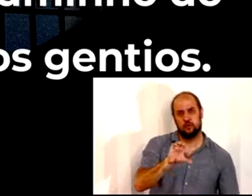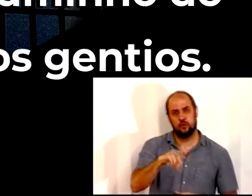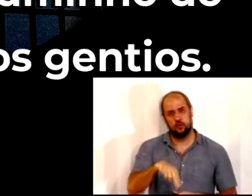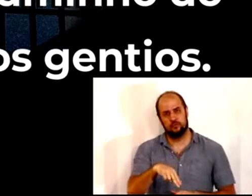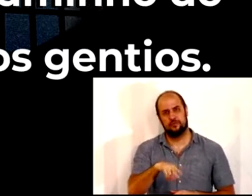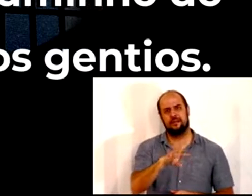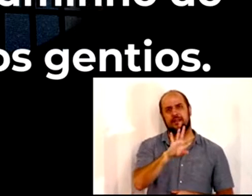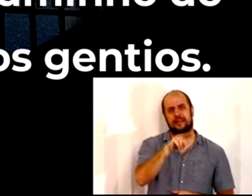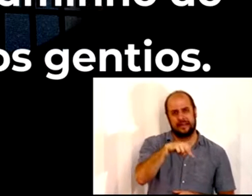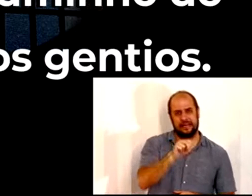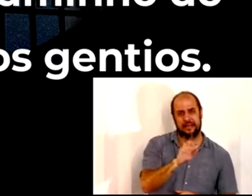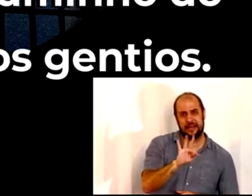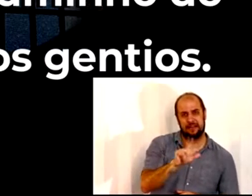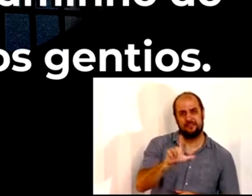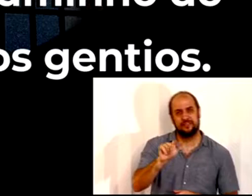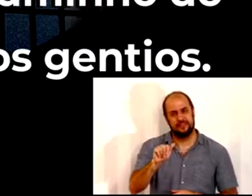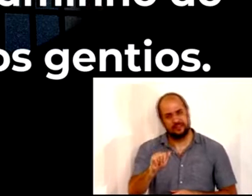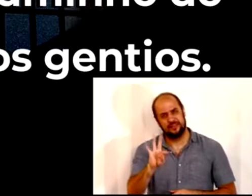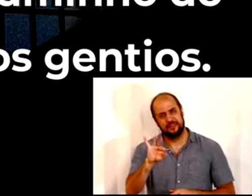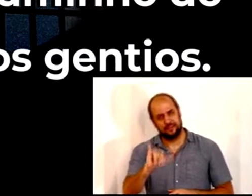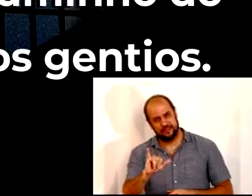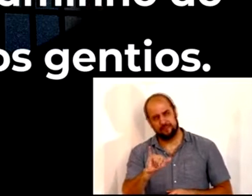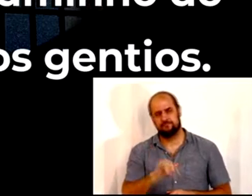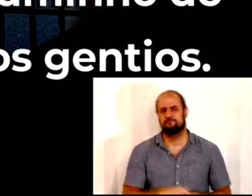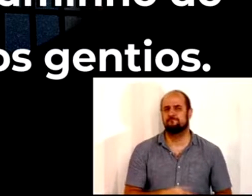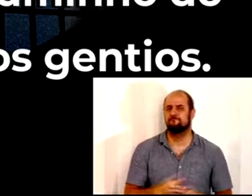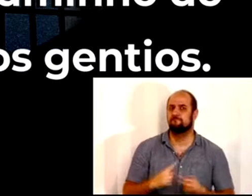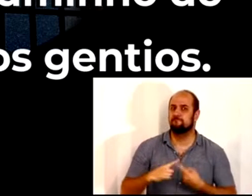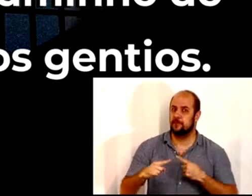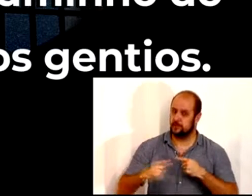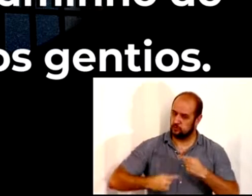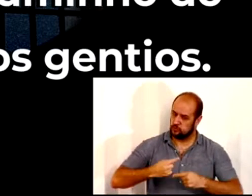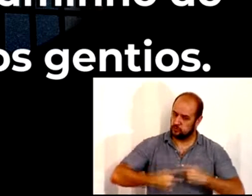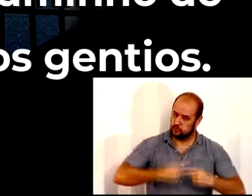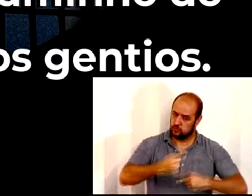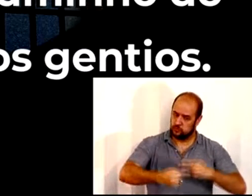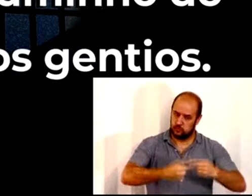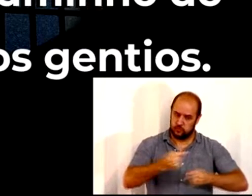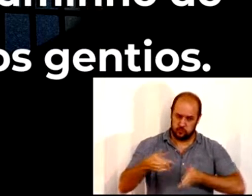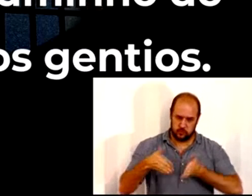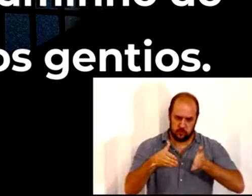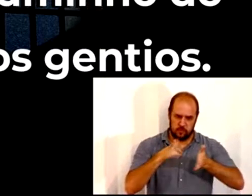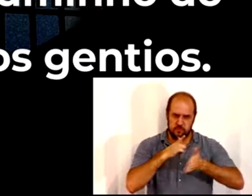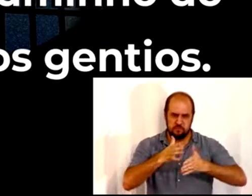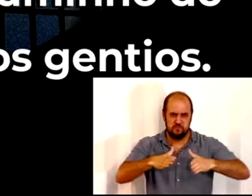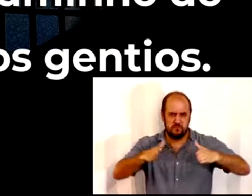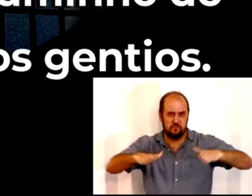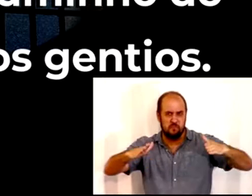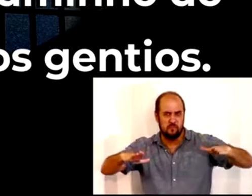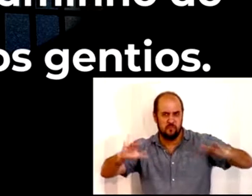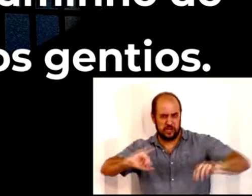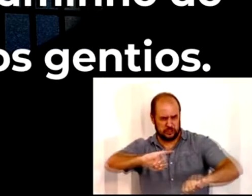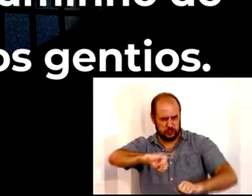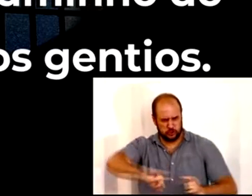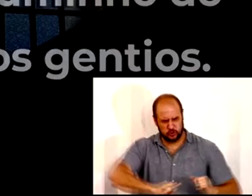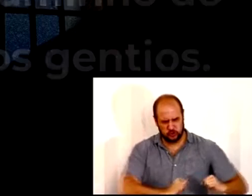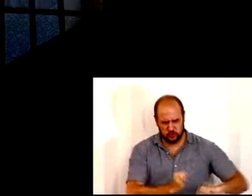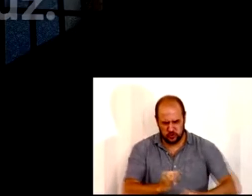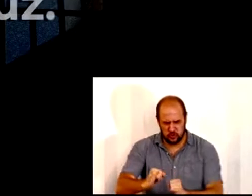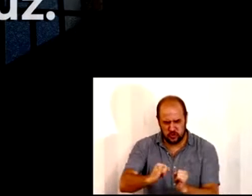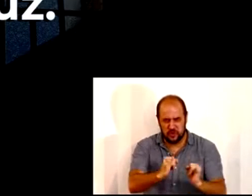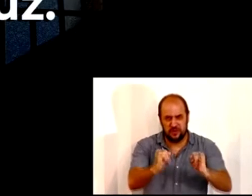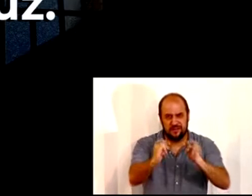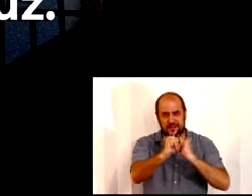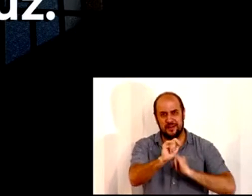Naftali. Mas nos últimos tornará glorioso o caminho do mar, além do Jordão, Galiléia dos